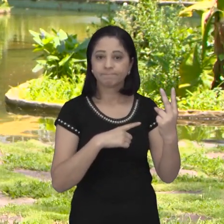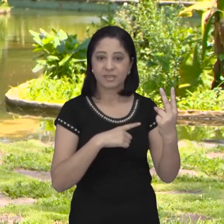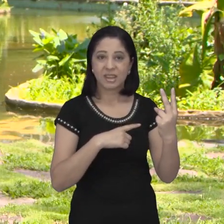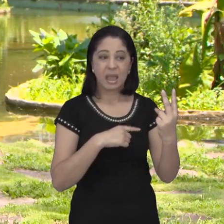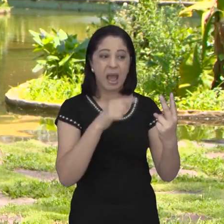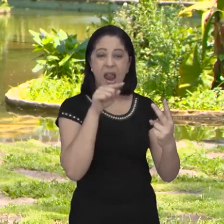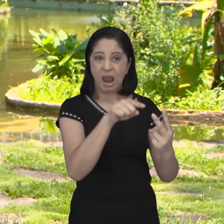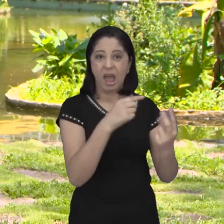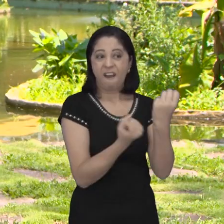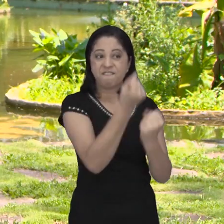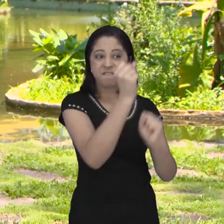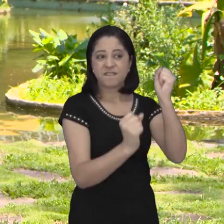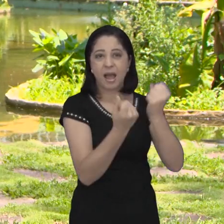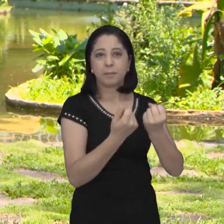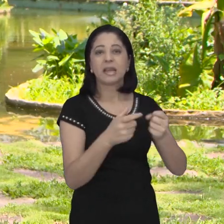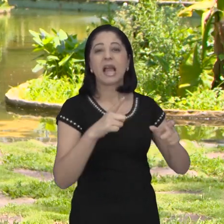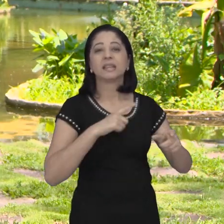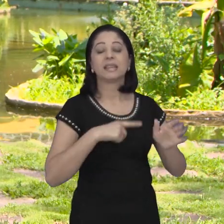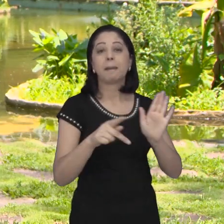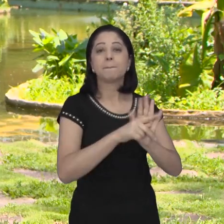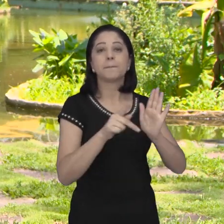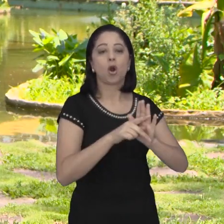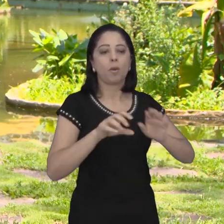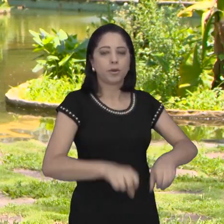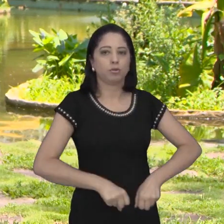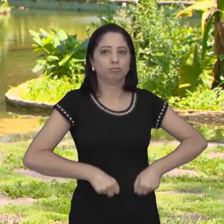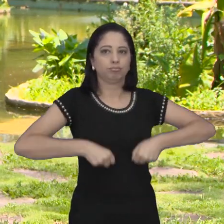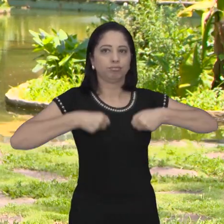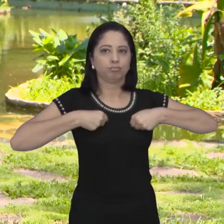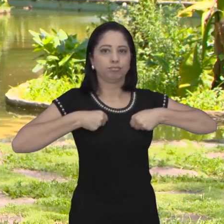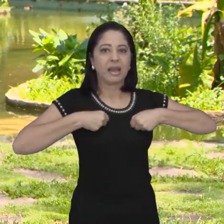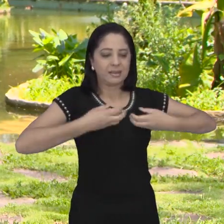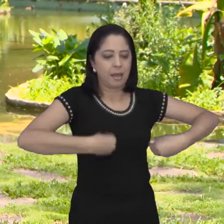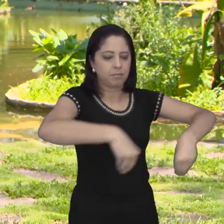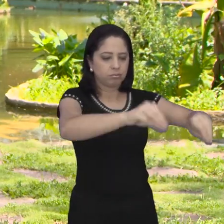É compartilhar. Eu acho que isso, gente, fica